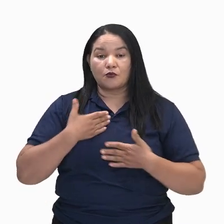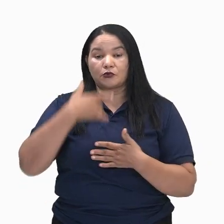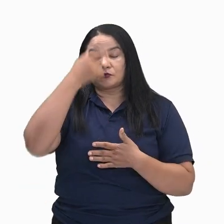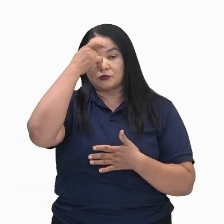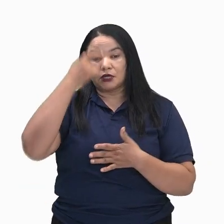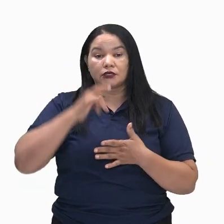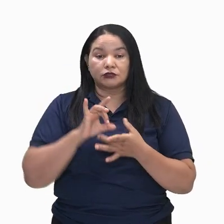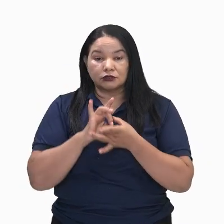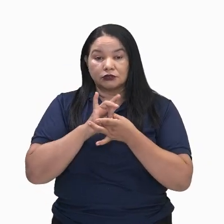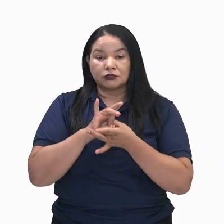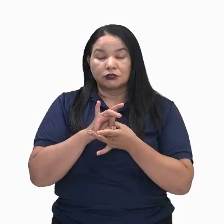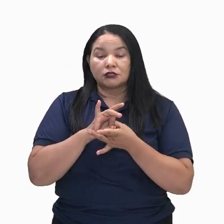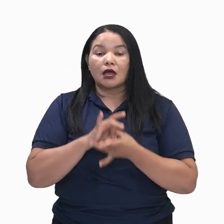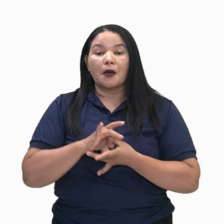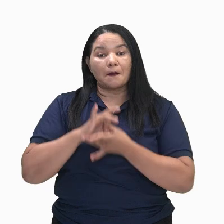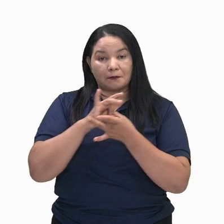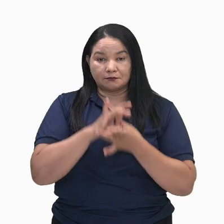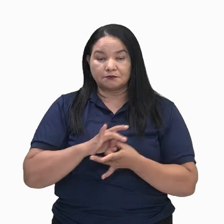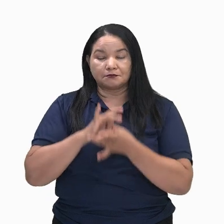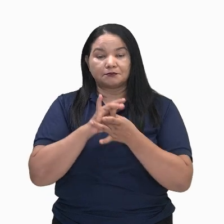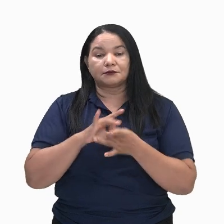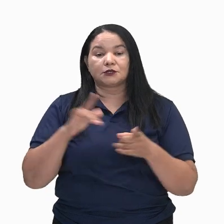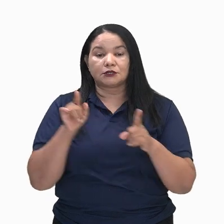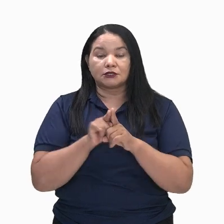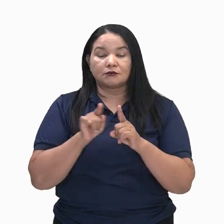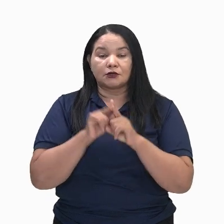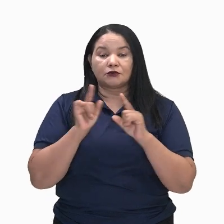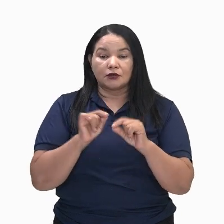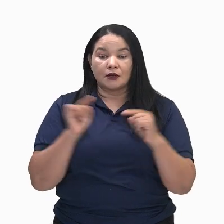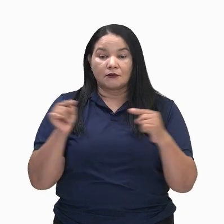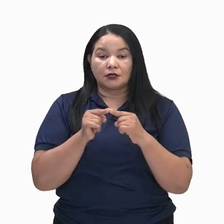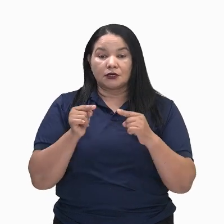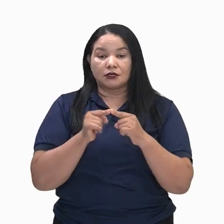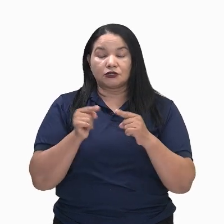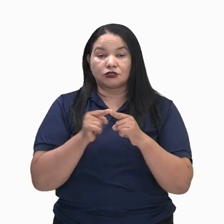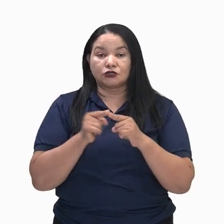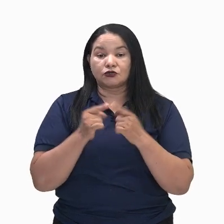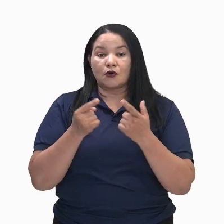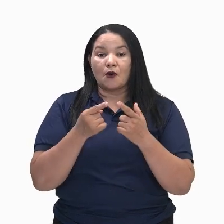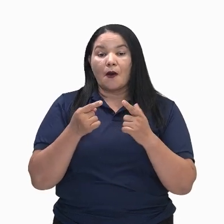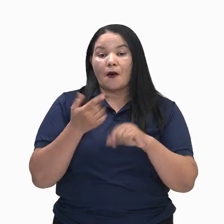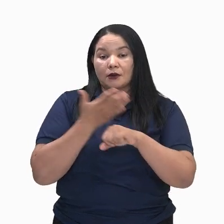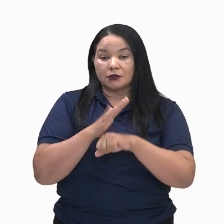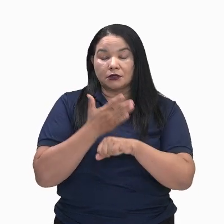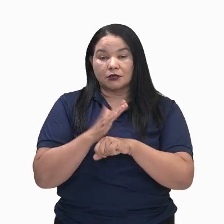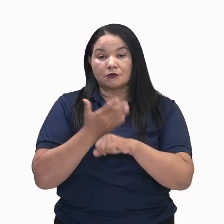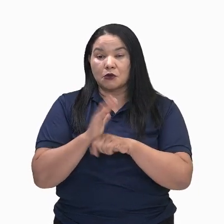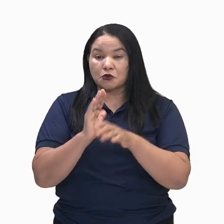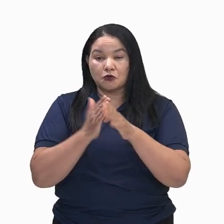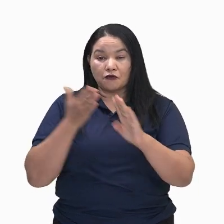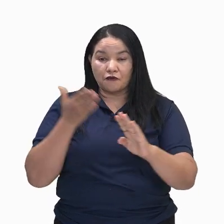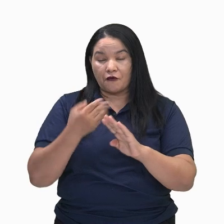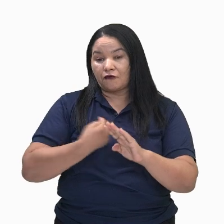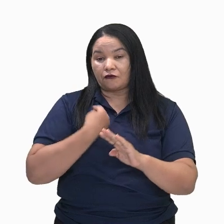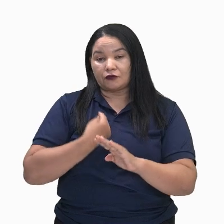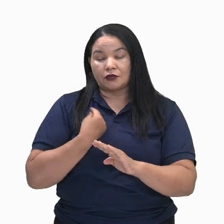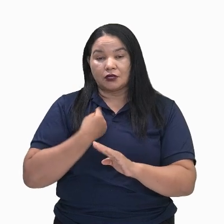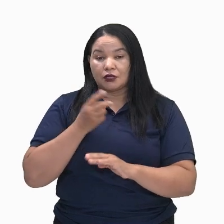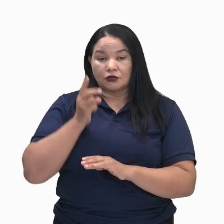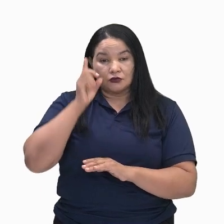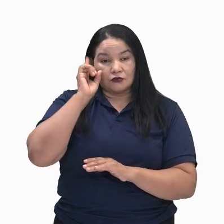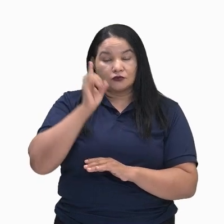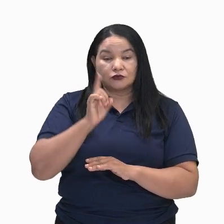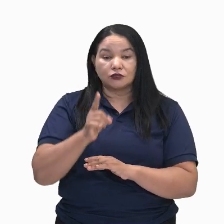e mente, a harmonia, né? A aplicação dos valores do Kung Fu na vida diária, como a